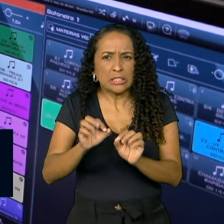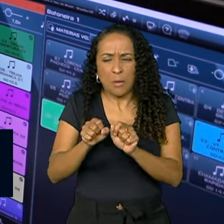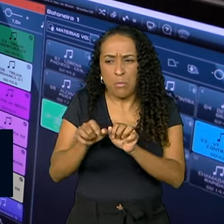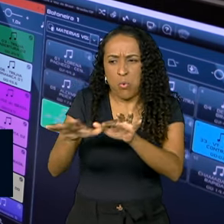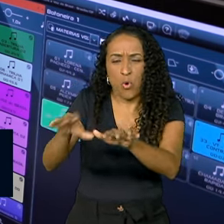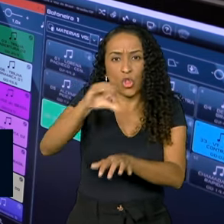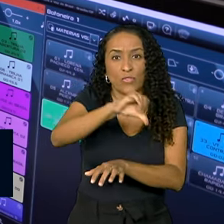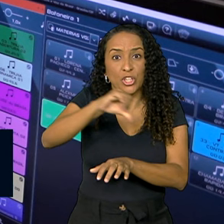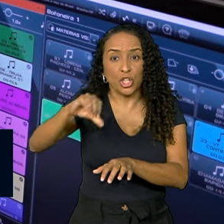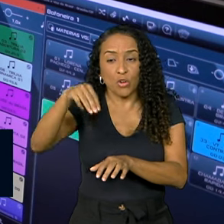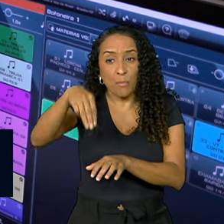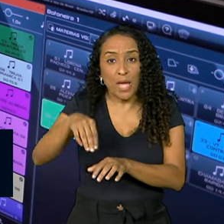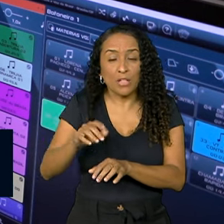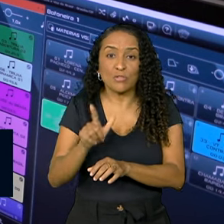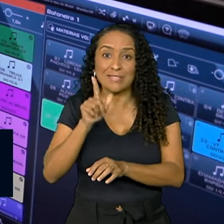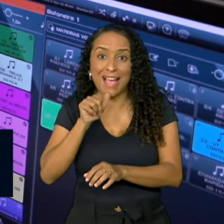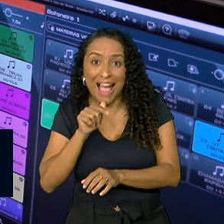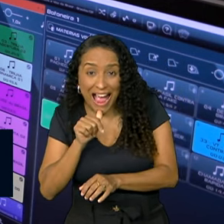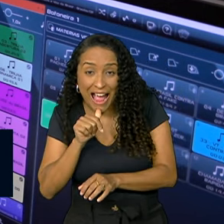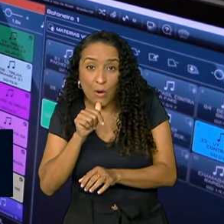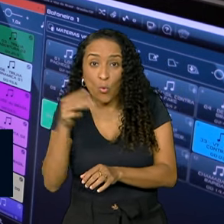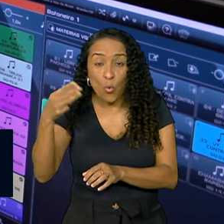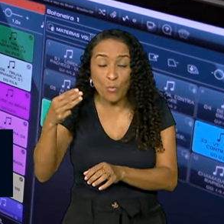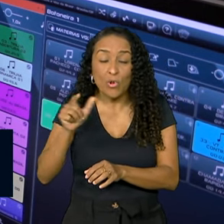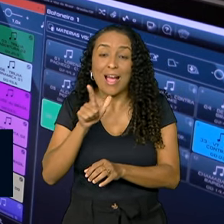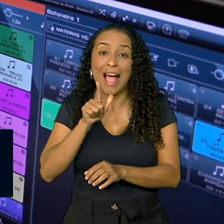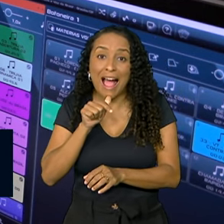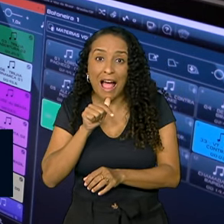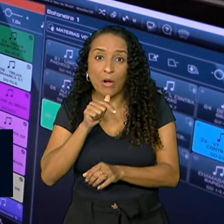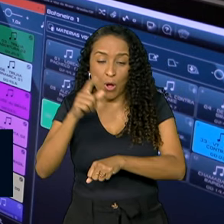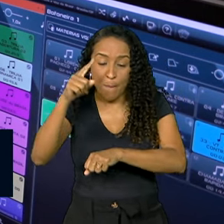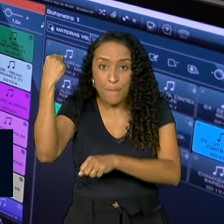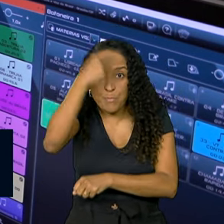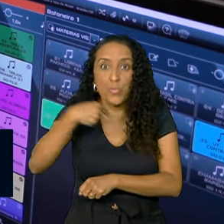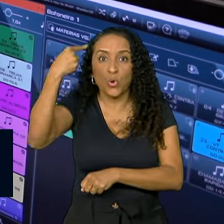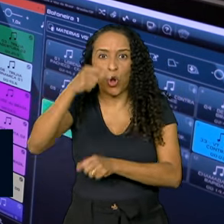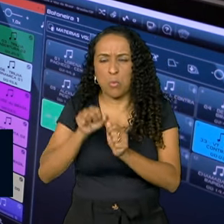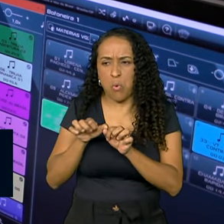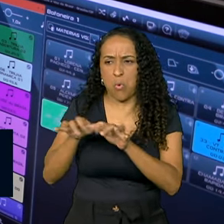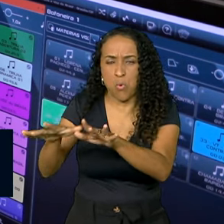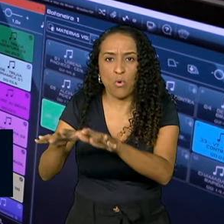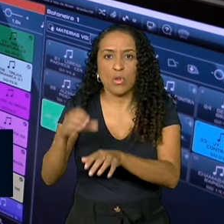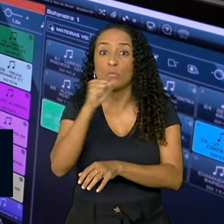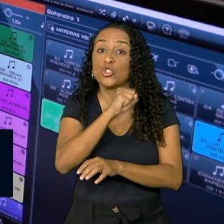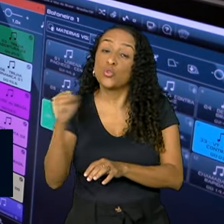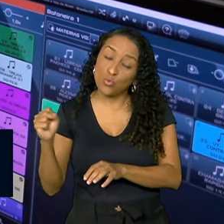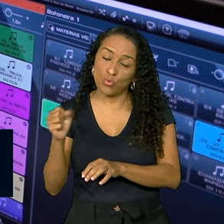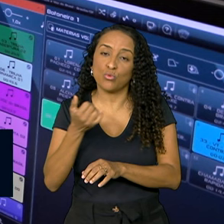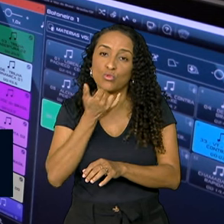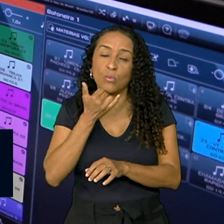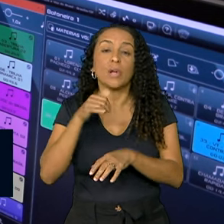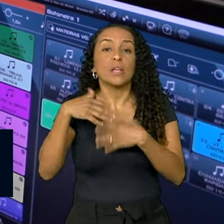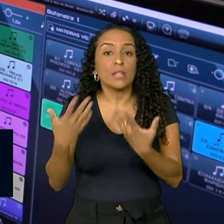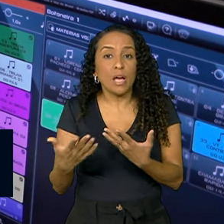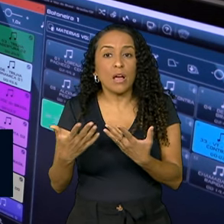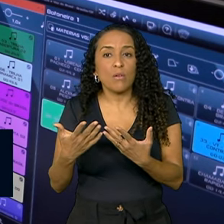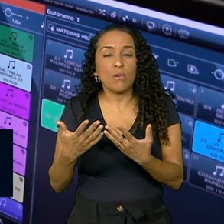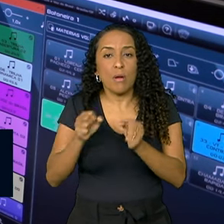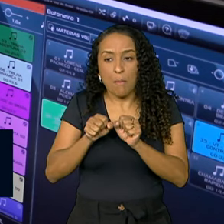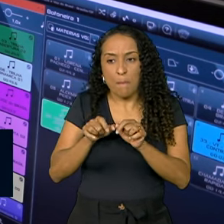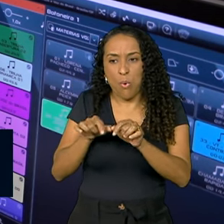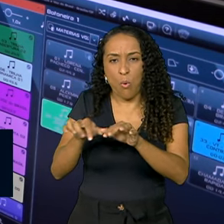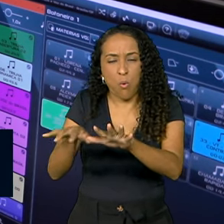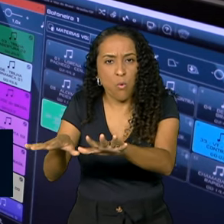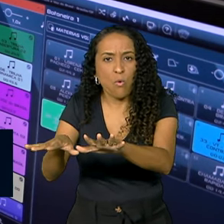99 m c de água por segund por minuto eh por por hora né E por segundo perdão e Sim essa vazão que